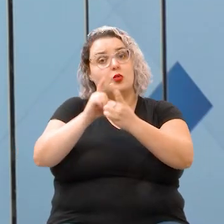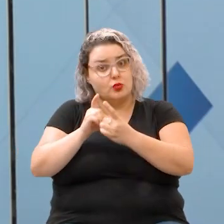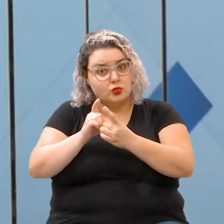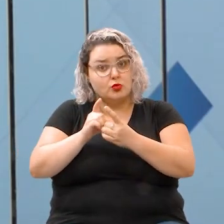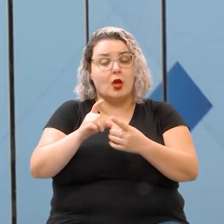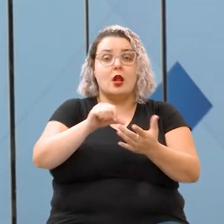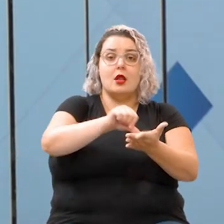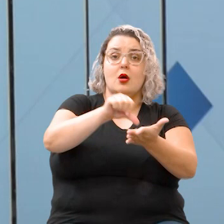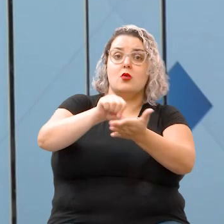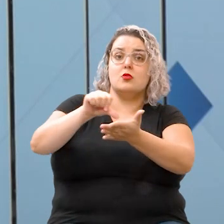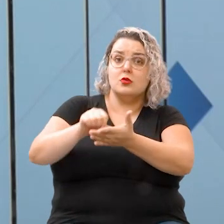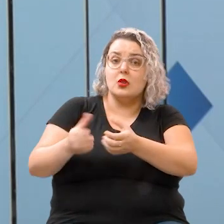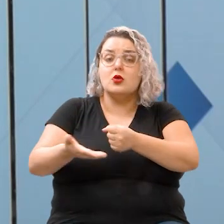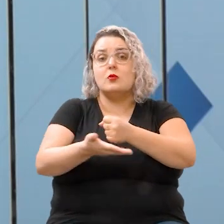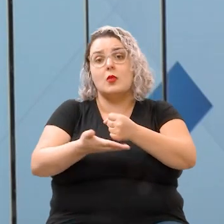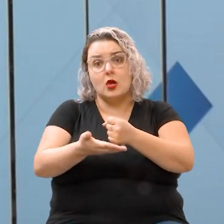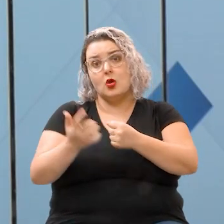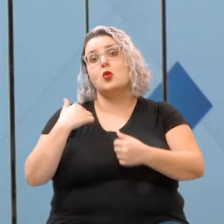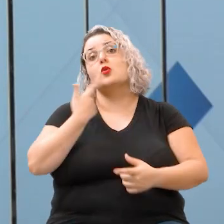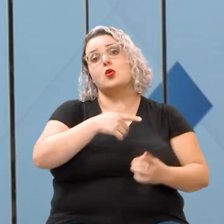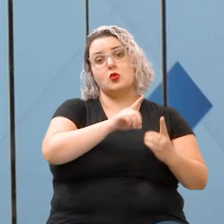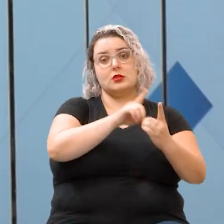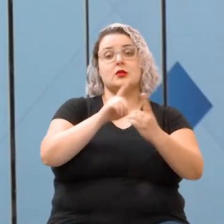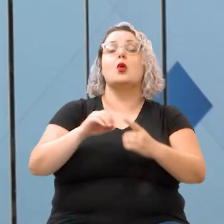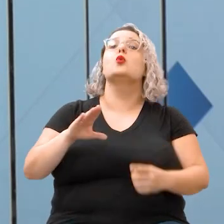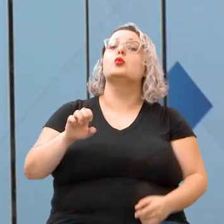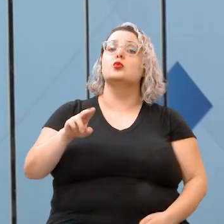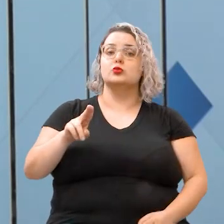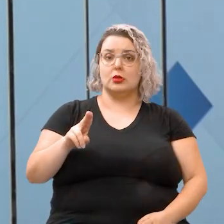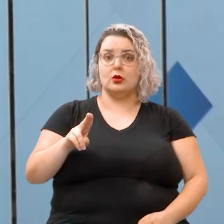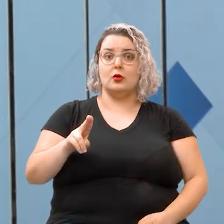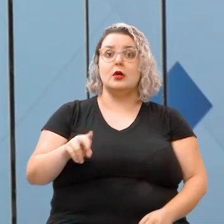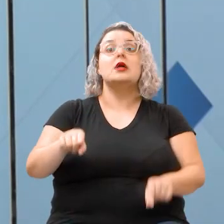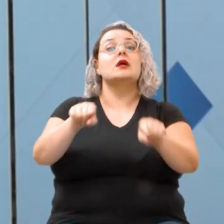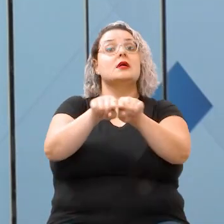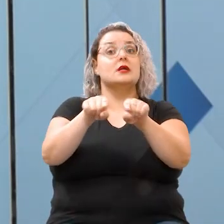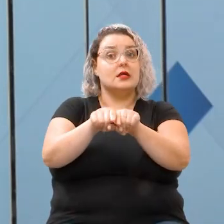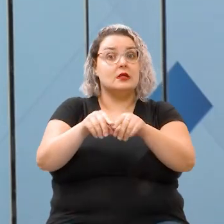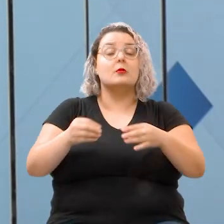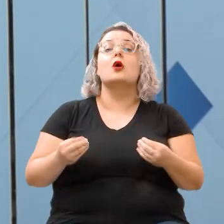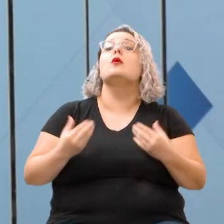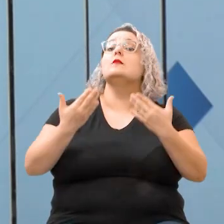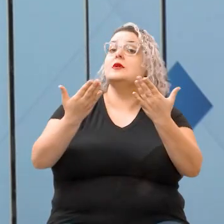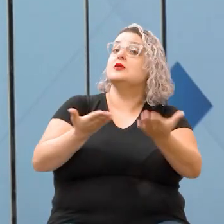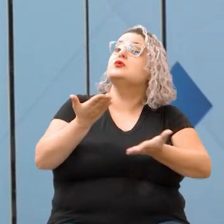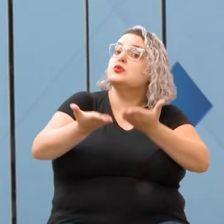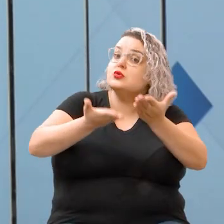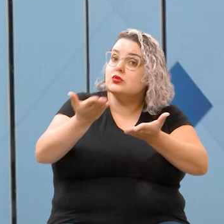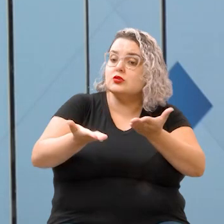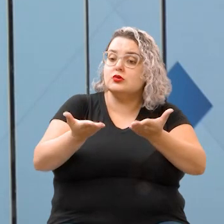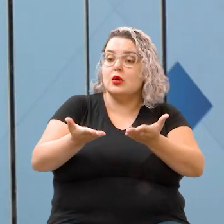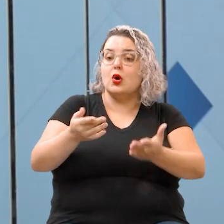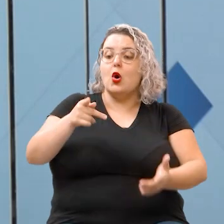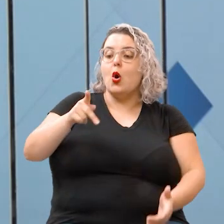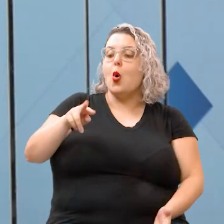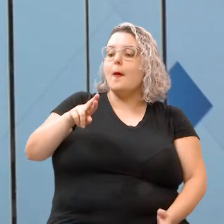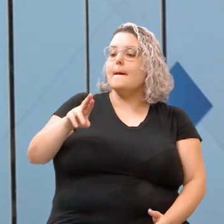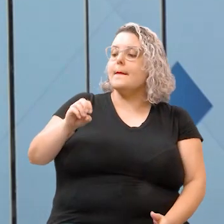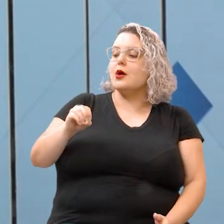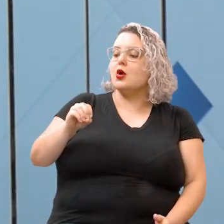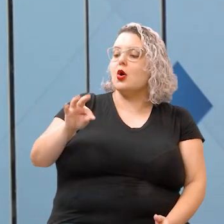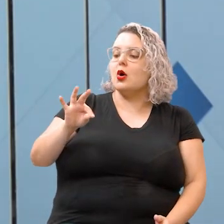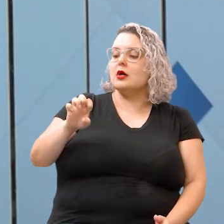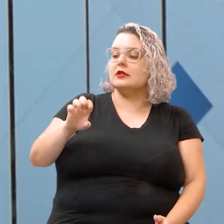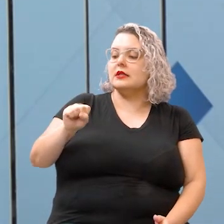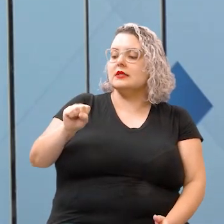na unidade básica, a gente atende no CEL. E o CEL também oferece o tratamento de prótese dentária, né,